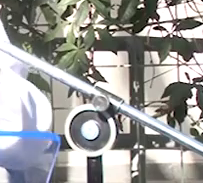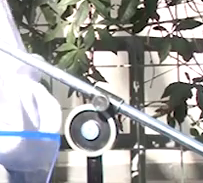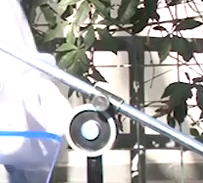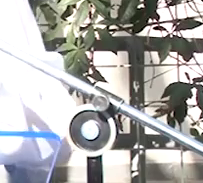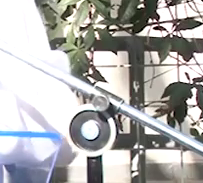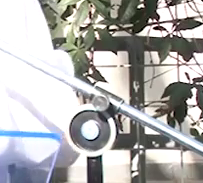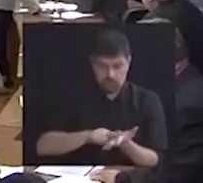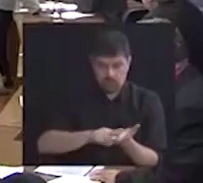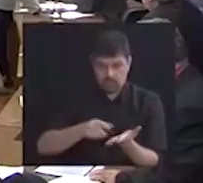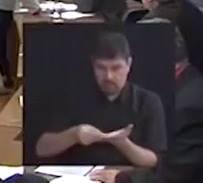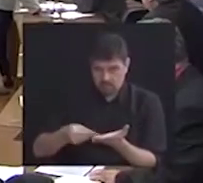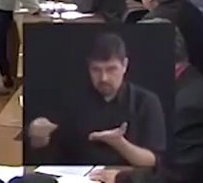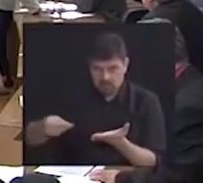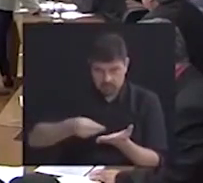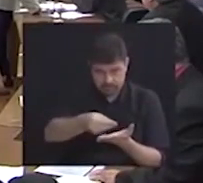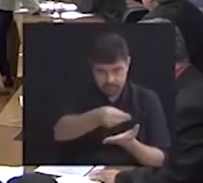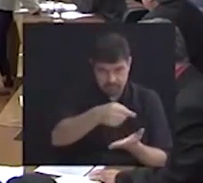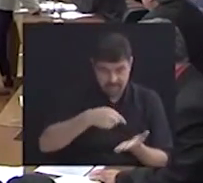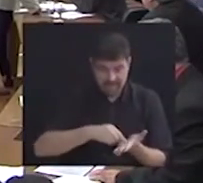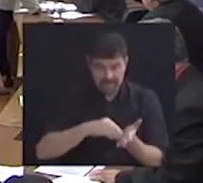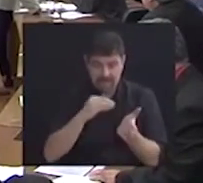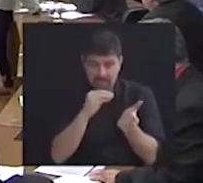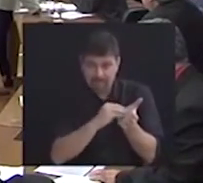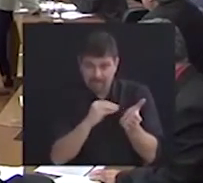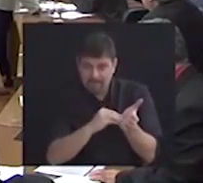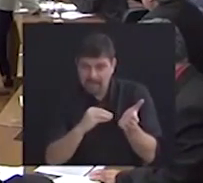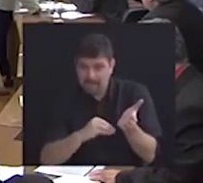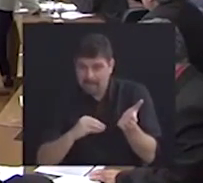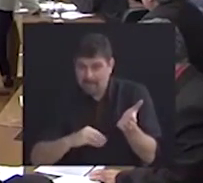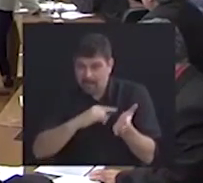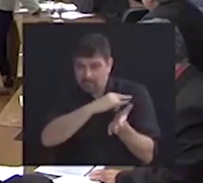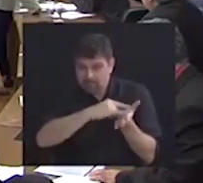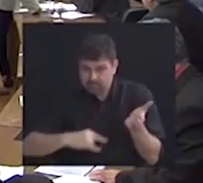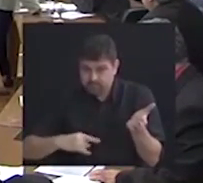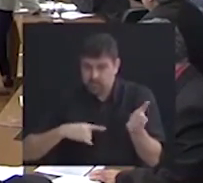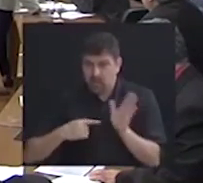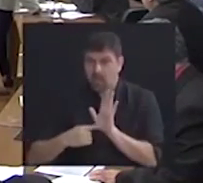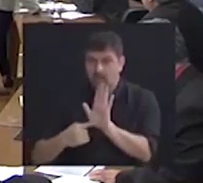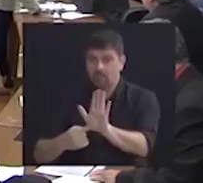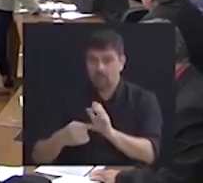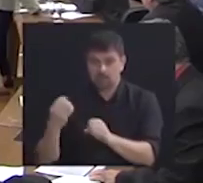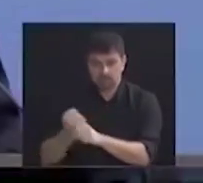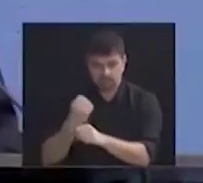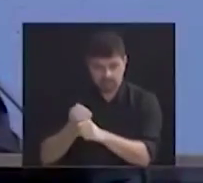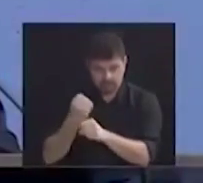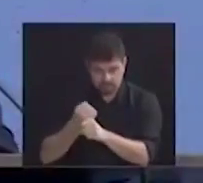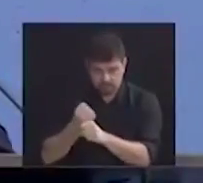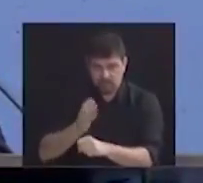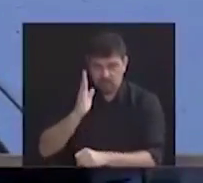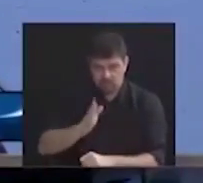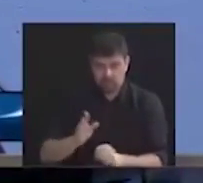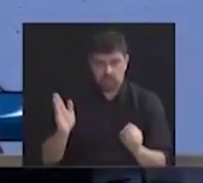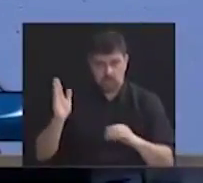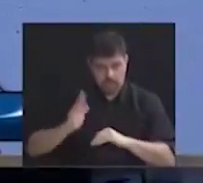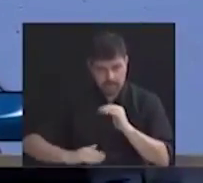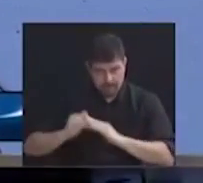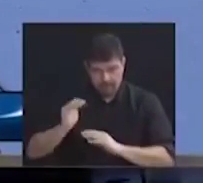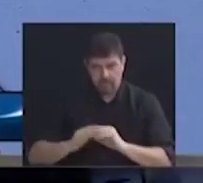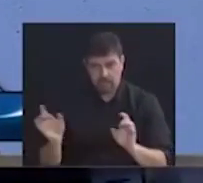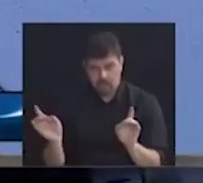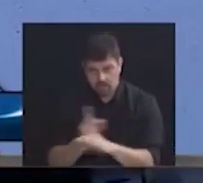Jonas Donizete. Nesse relatório, senhores vereadores, constam as obras já efetivamente feitas,